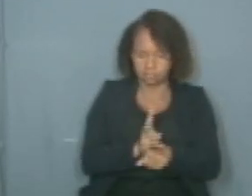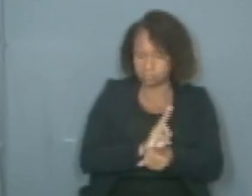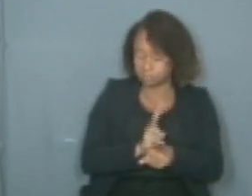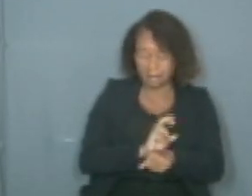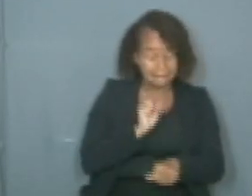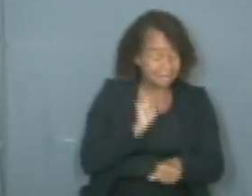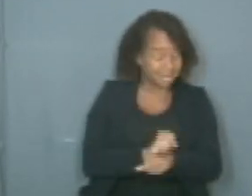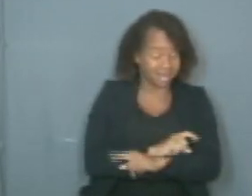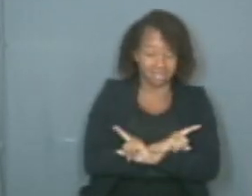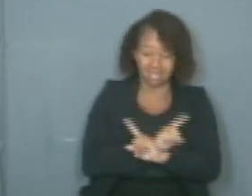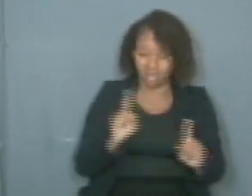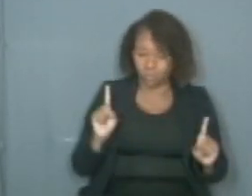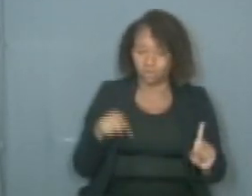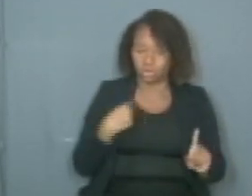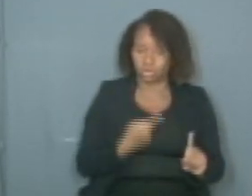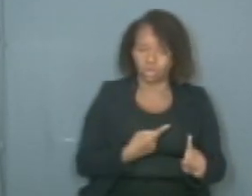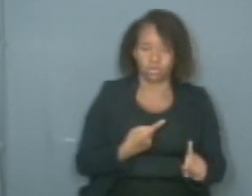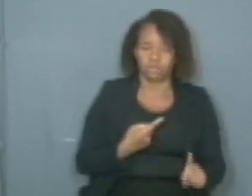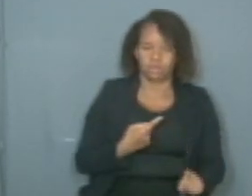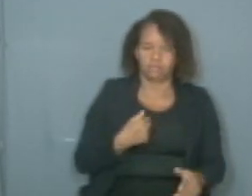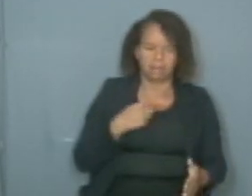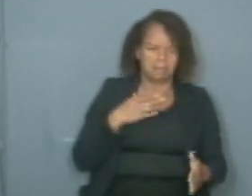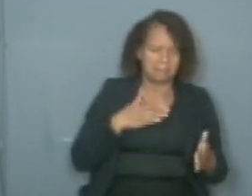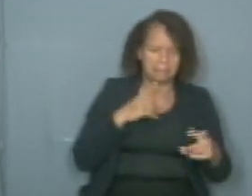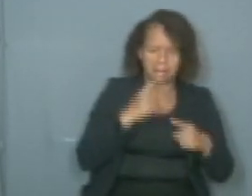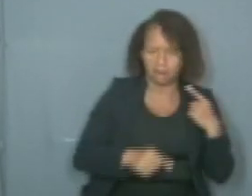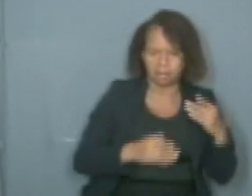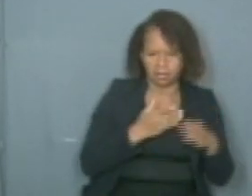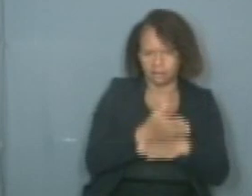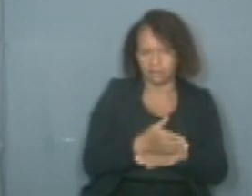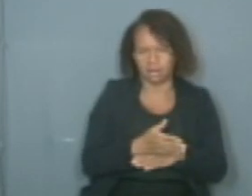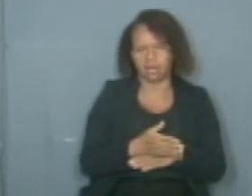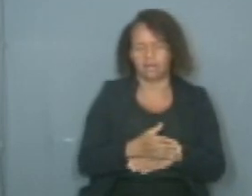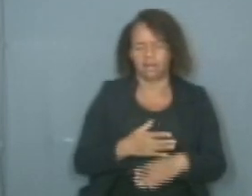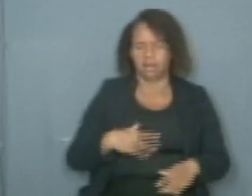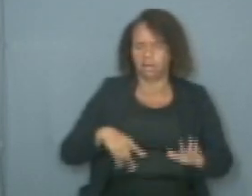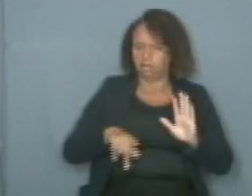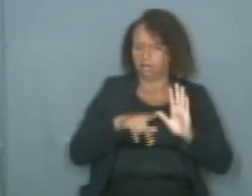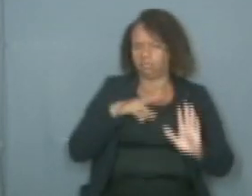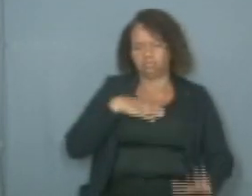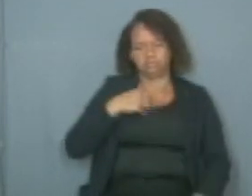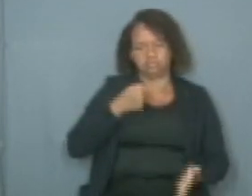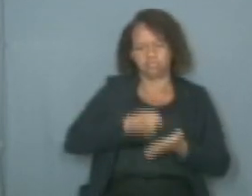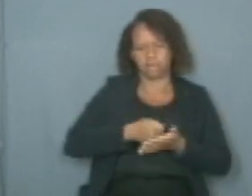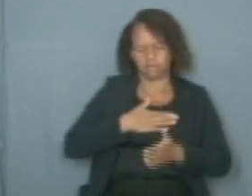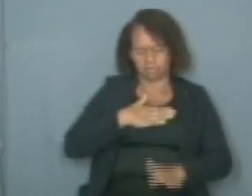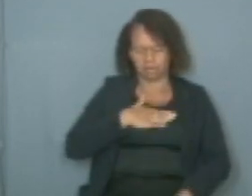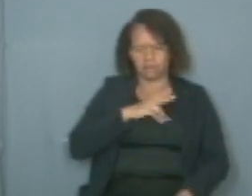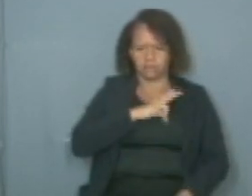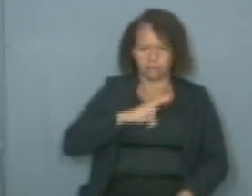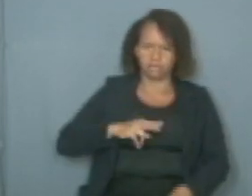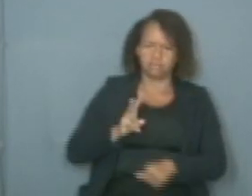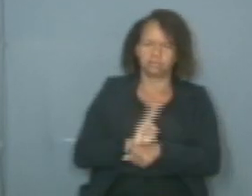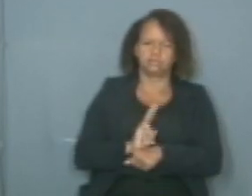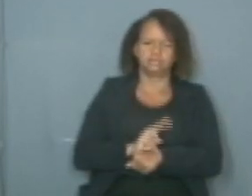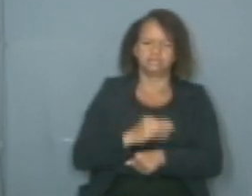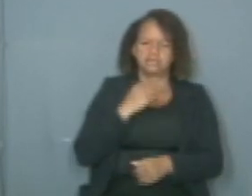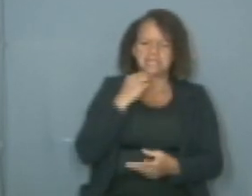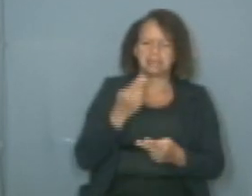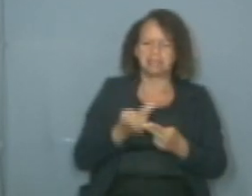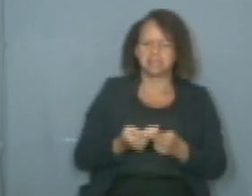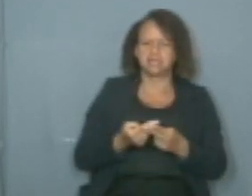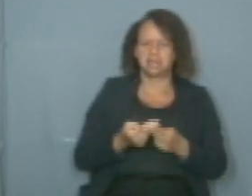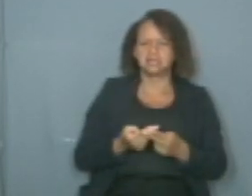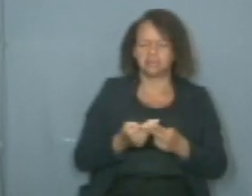não vai parar e vocês não vão barrar a gente. Ponto. É dever do vereador fiscalizar. E eu estou aqui, sem paciência, viu,